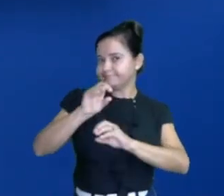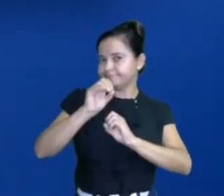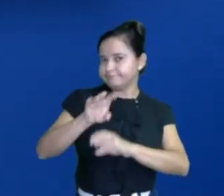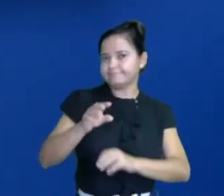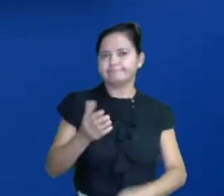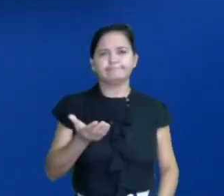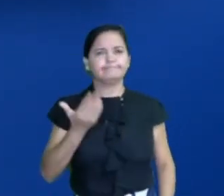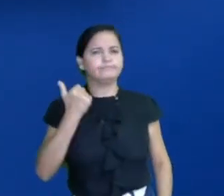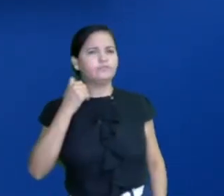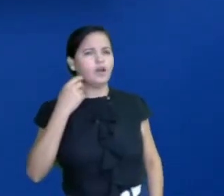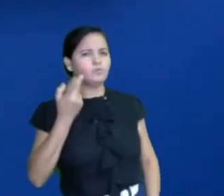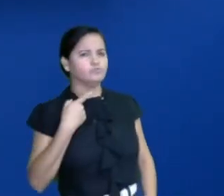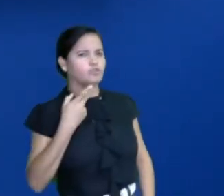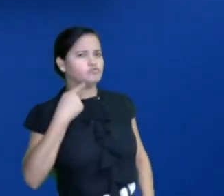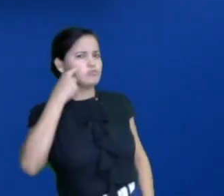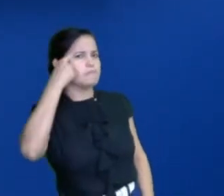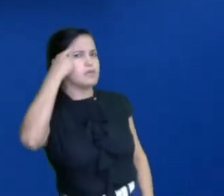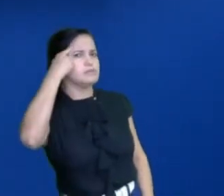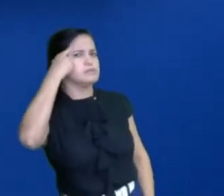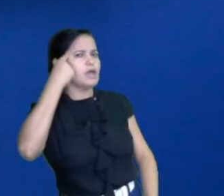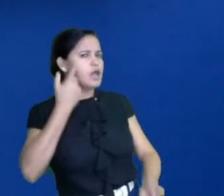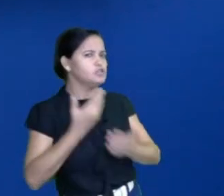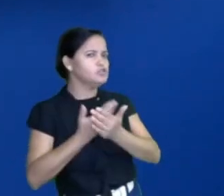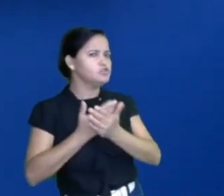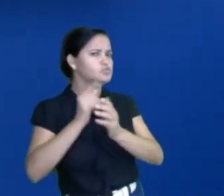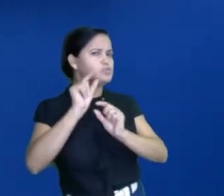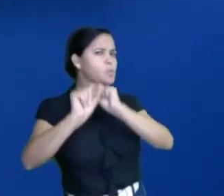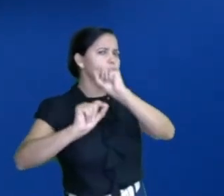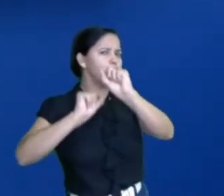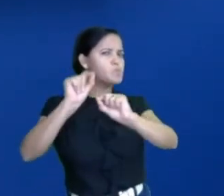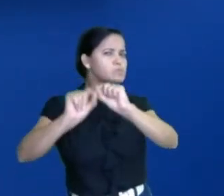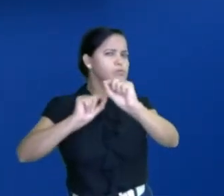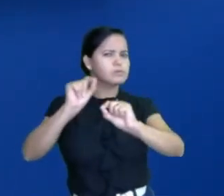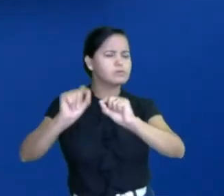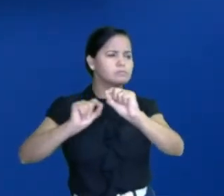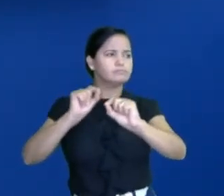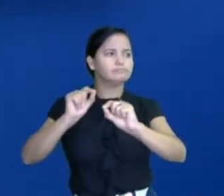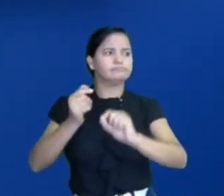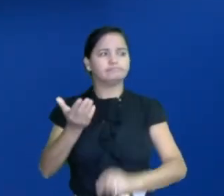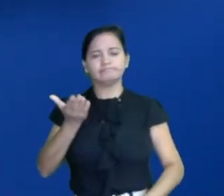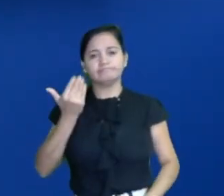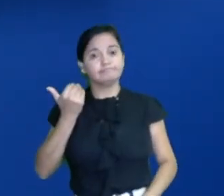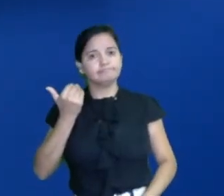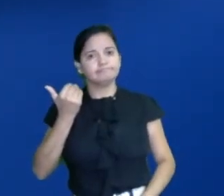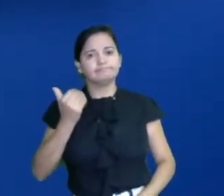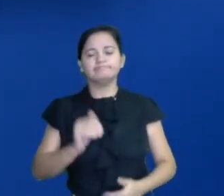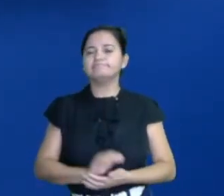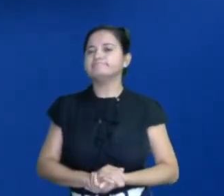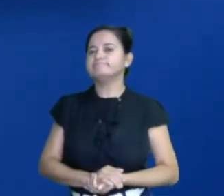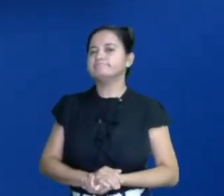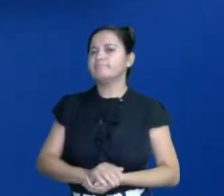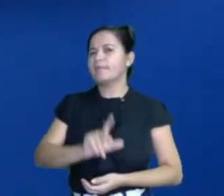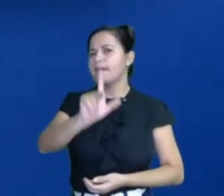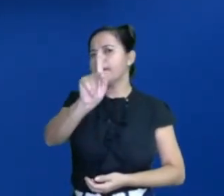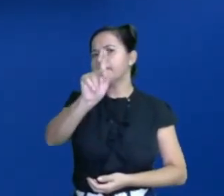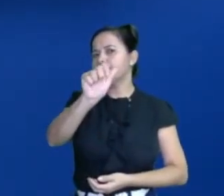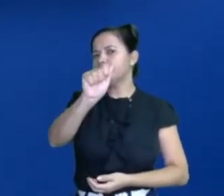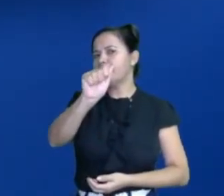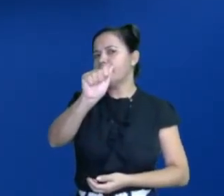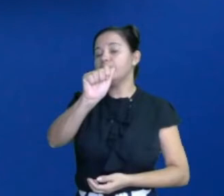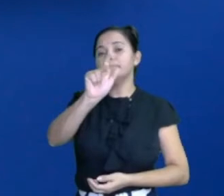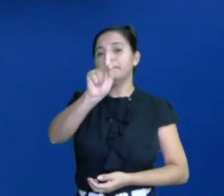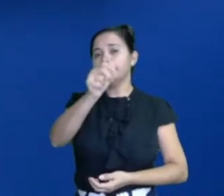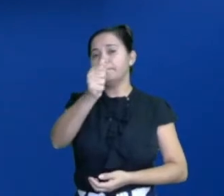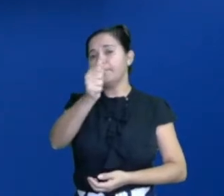pensar em cada aspecto que a gente estudou hoje? Vamos lá. O que é patrimônio histórico?